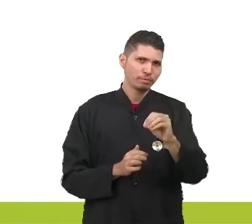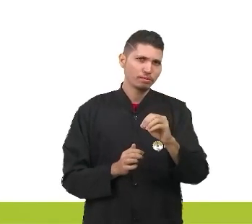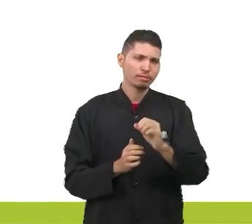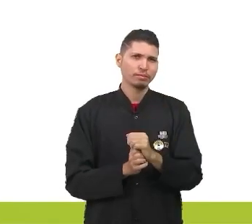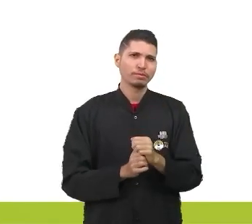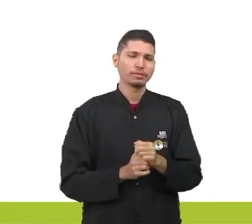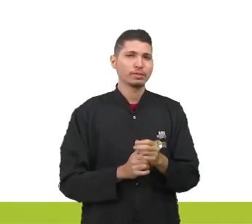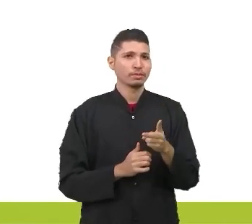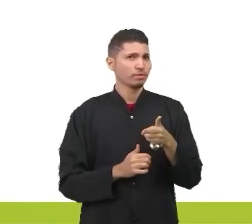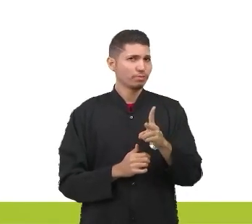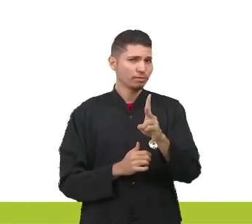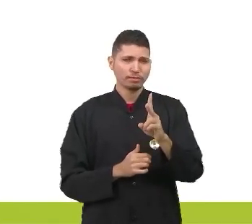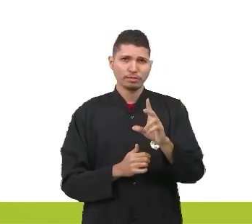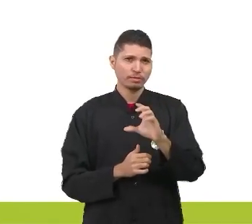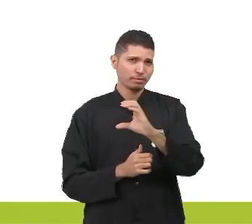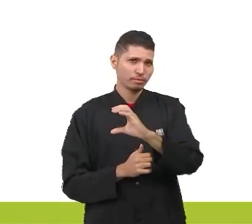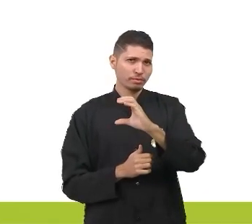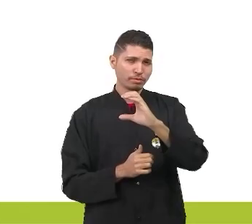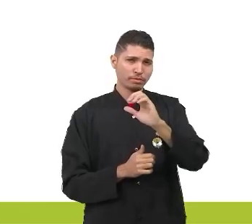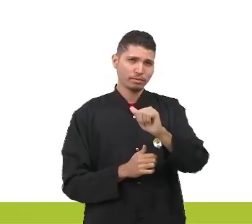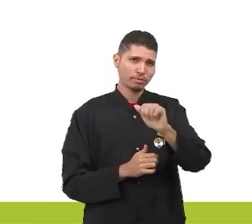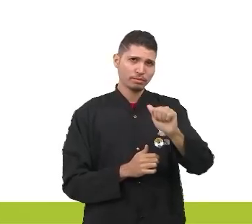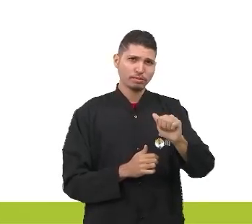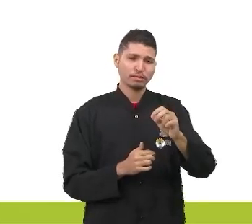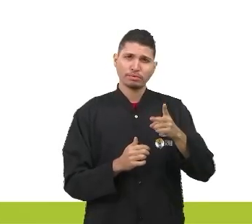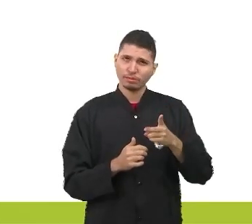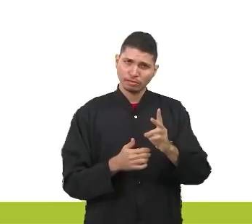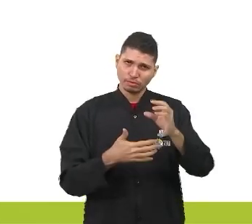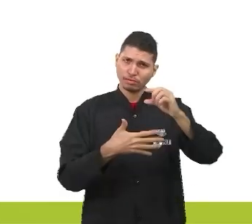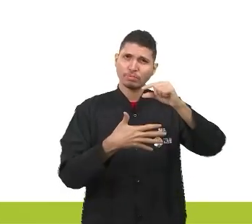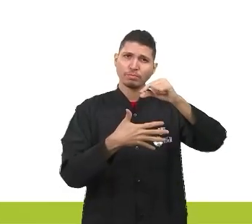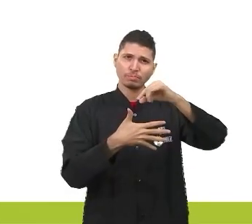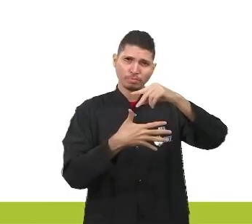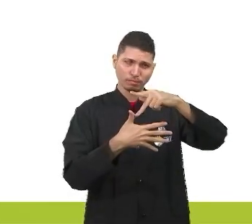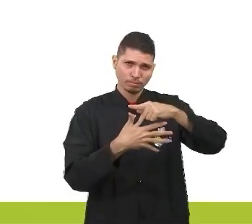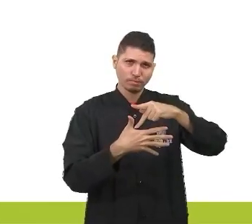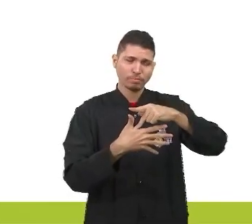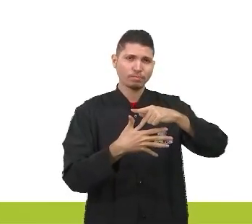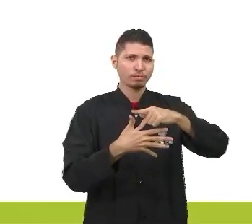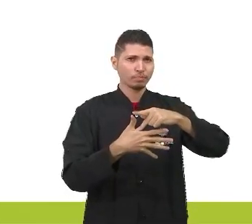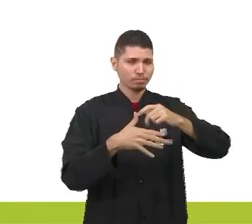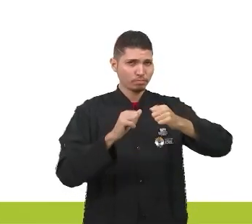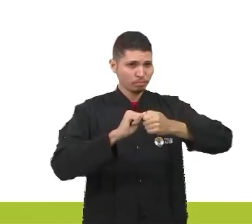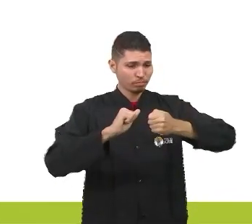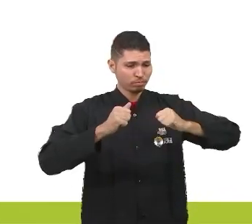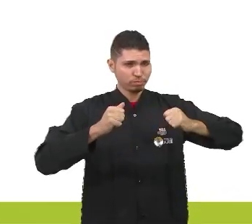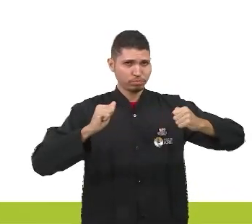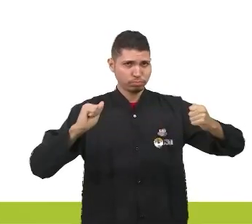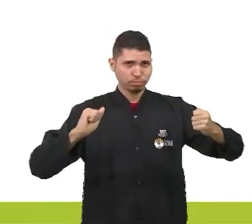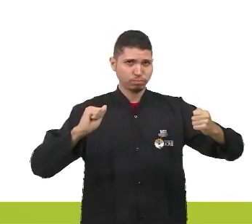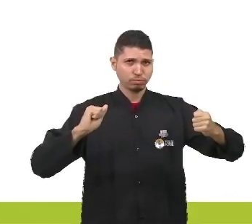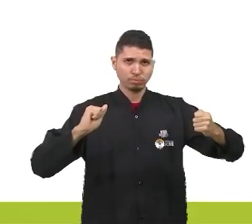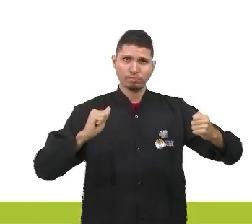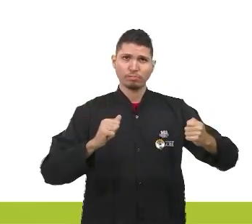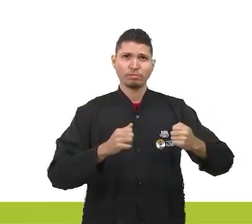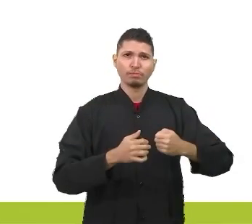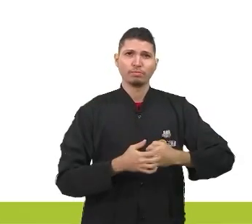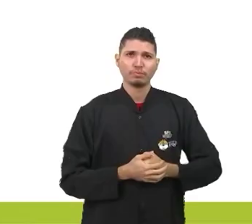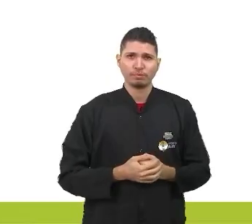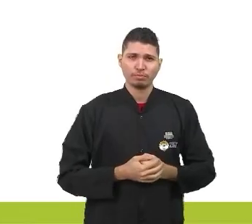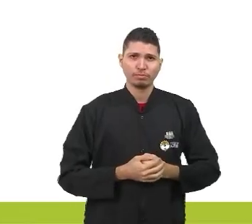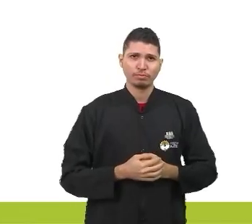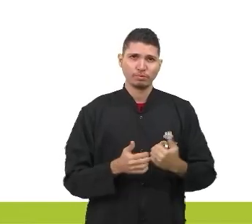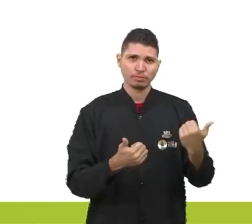GUU, CAA e vou continuar tendo proteína grande formada. Pela substituição